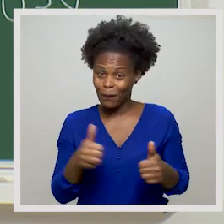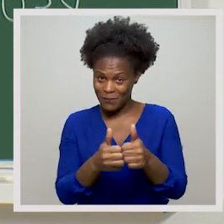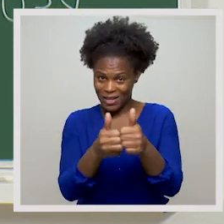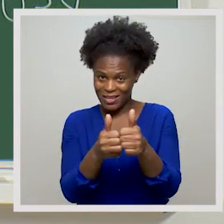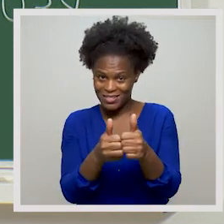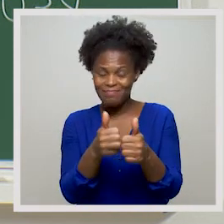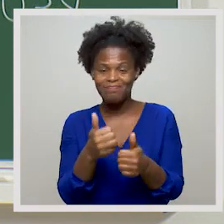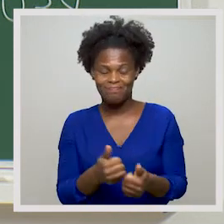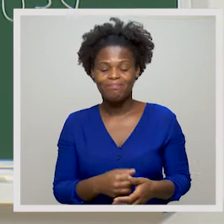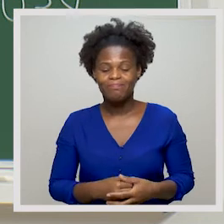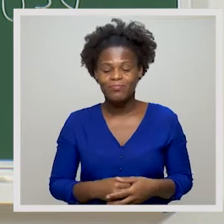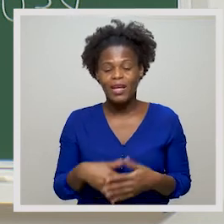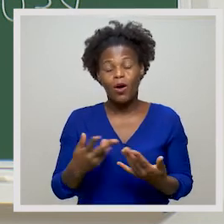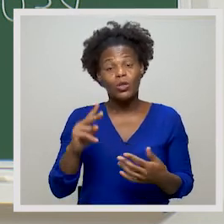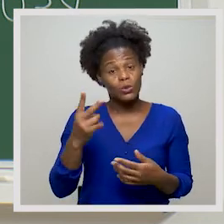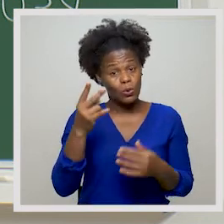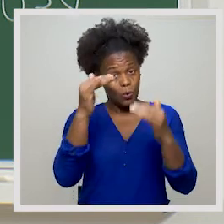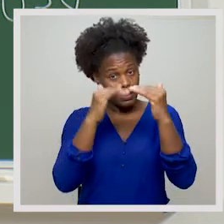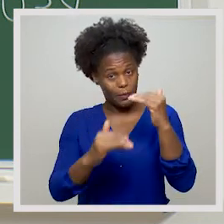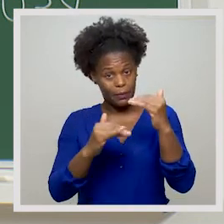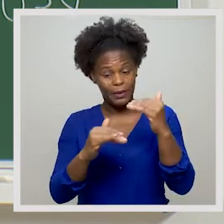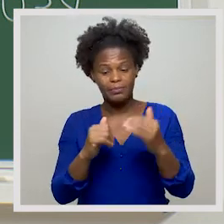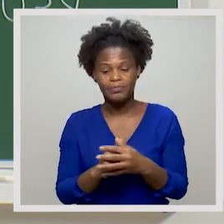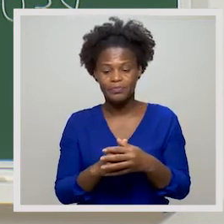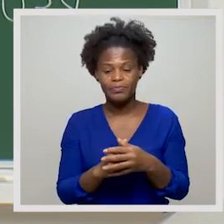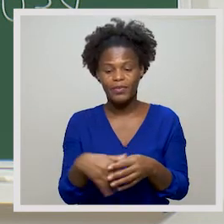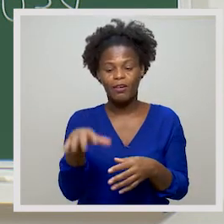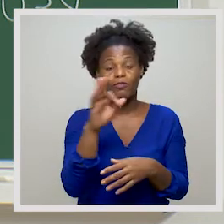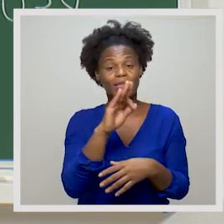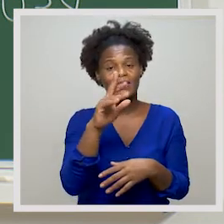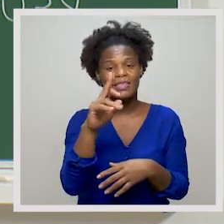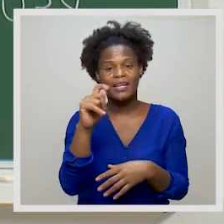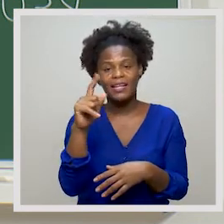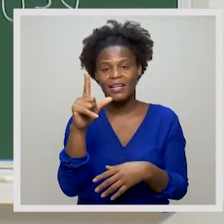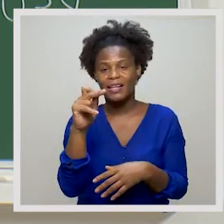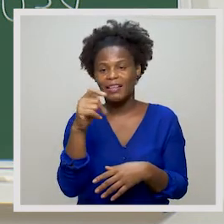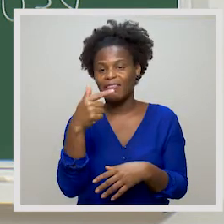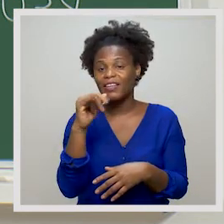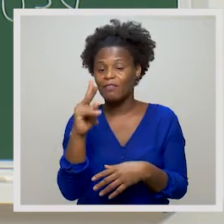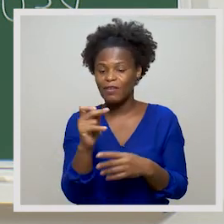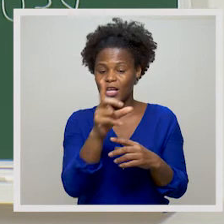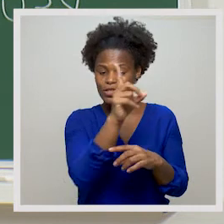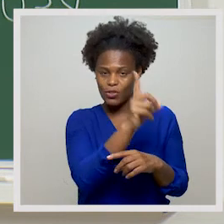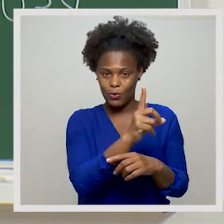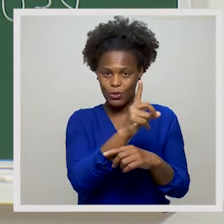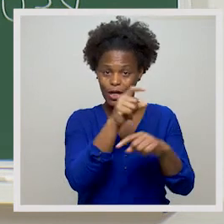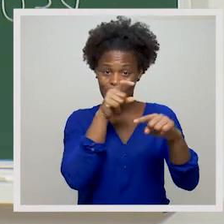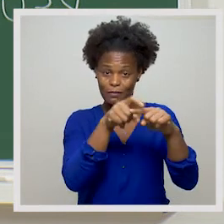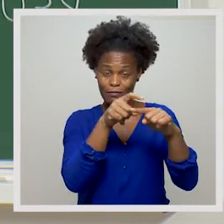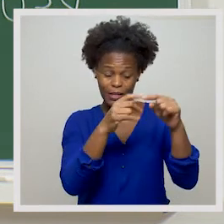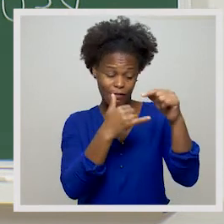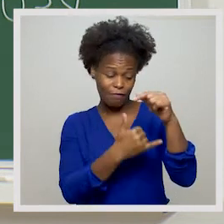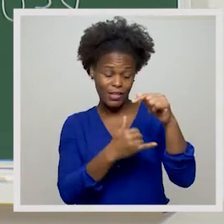acompanhar? Na segunda linha, a frequência relativa 6 a dividir pelo